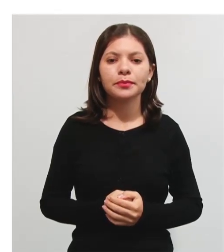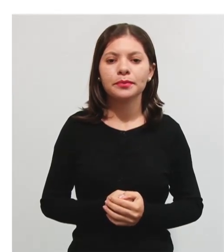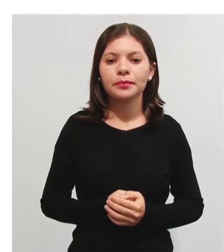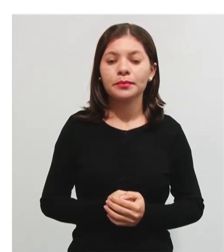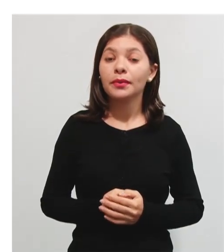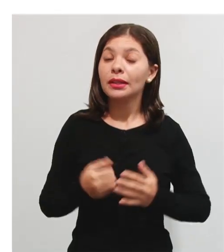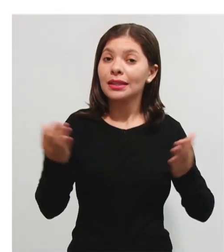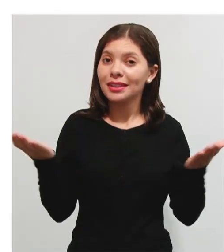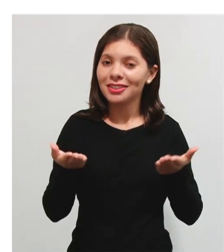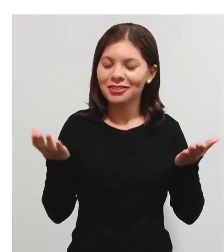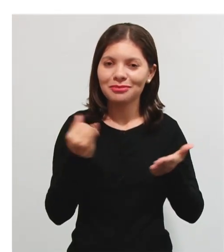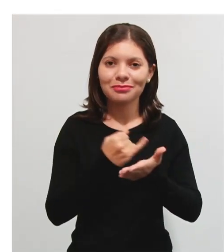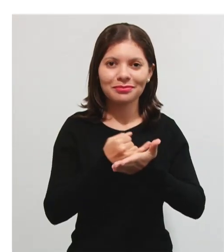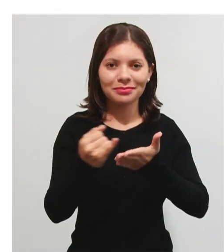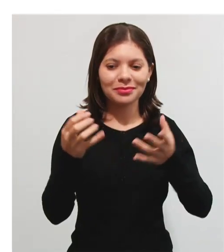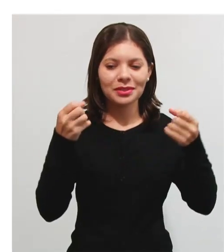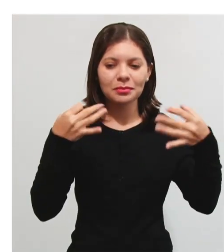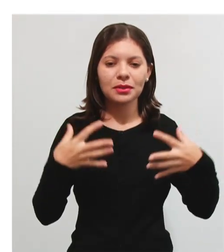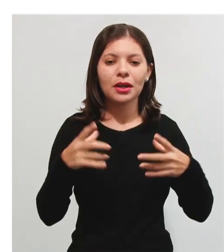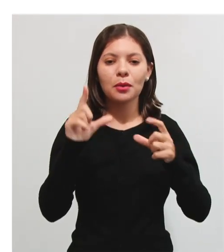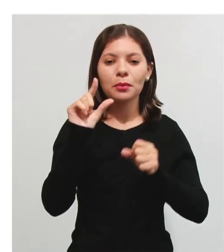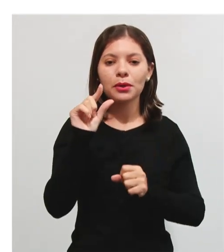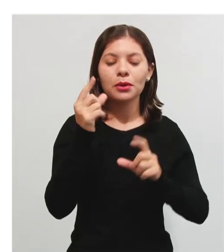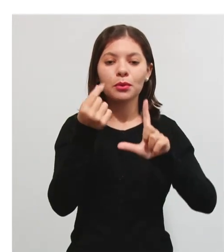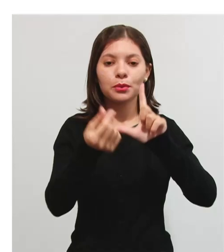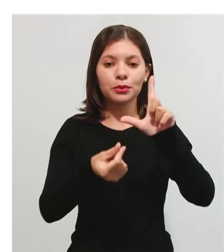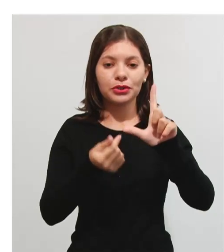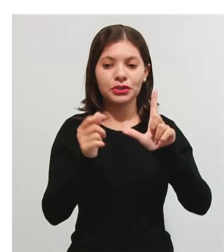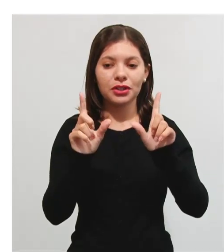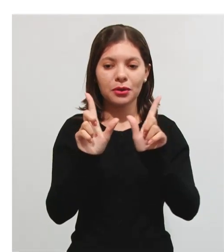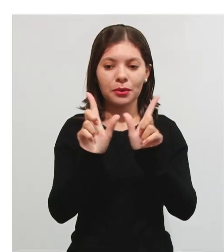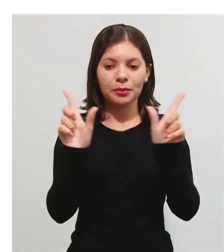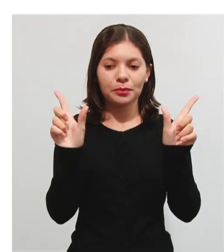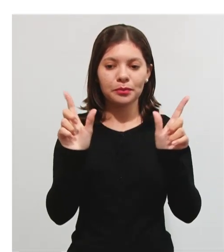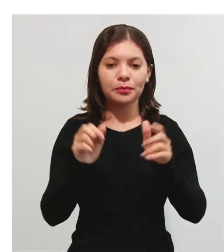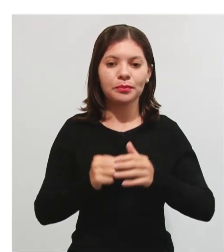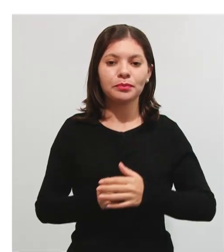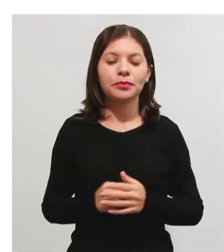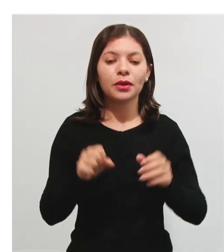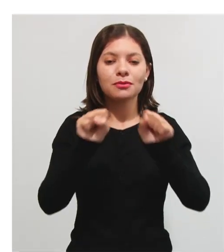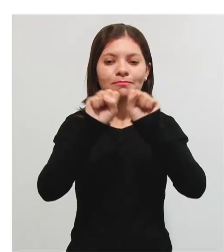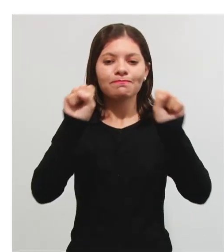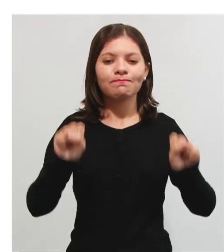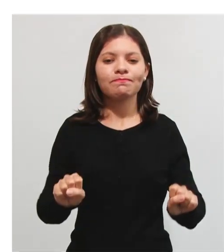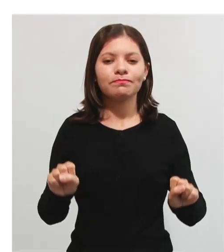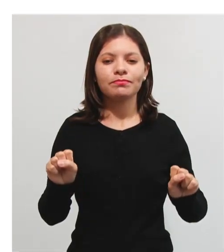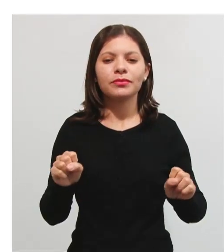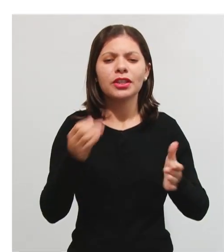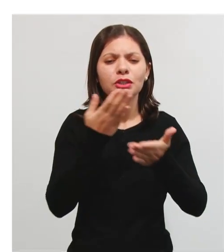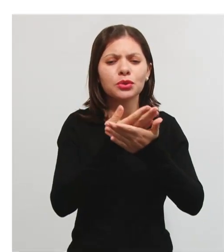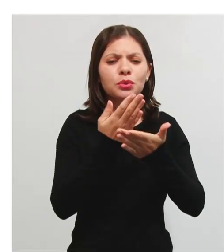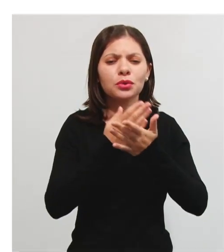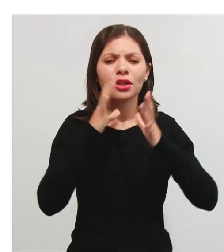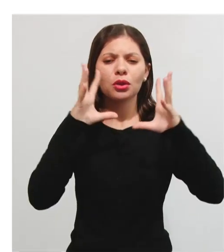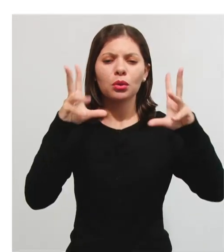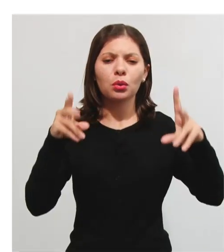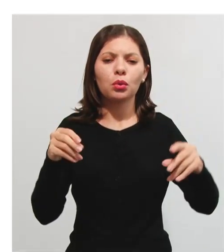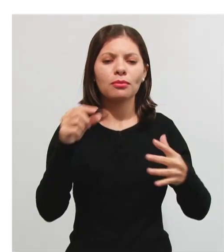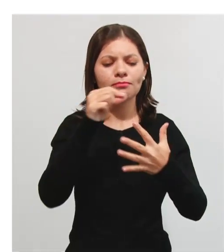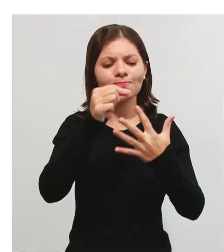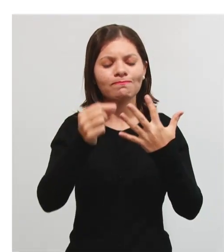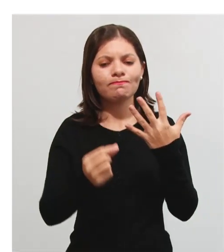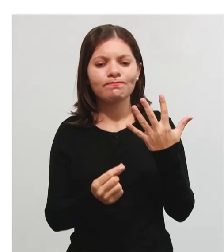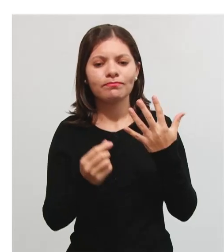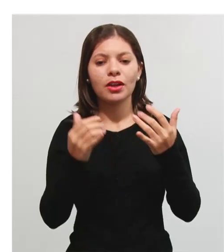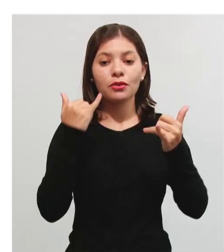E agora, para iniciarmos, vamos falar um pouquinho sobre a logística, né? Que é o sistema de gestão que abrange todas as etapas do fluxo de materiais,